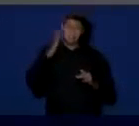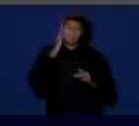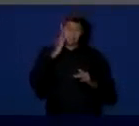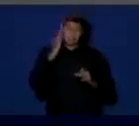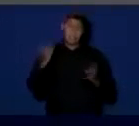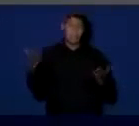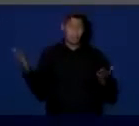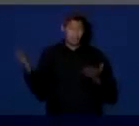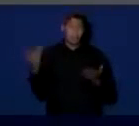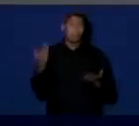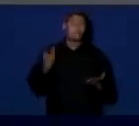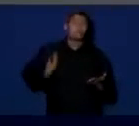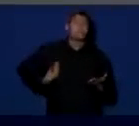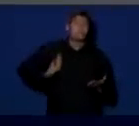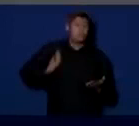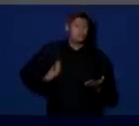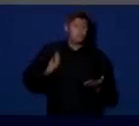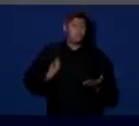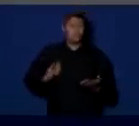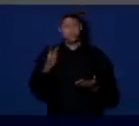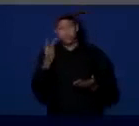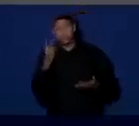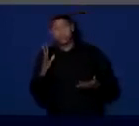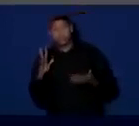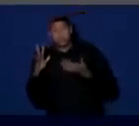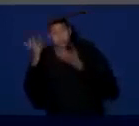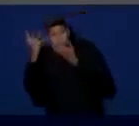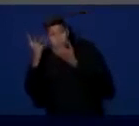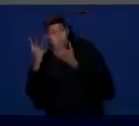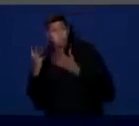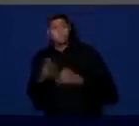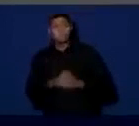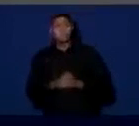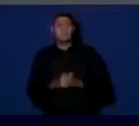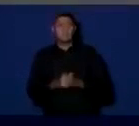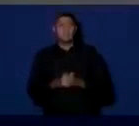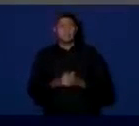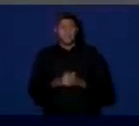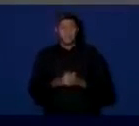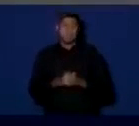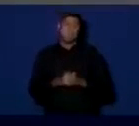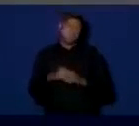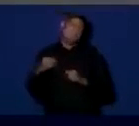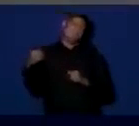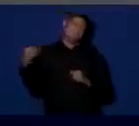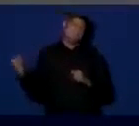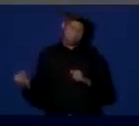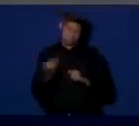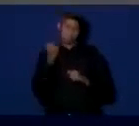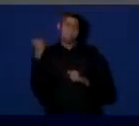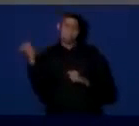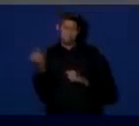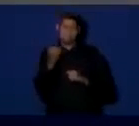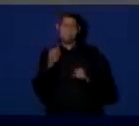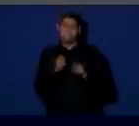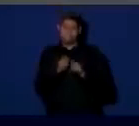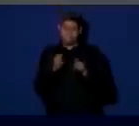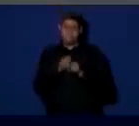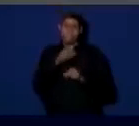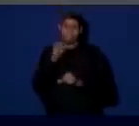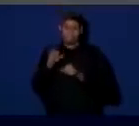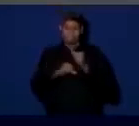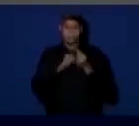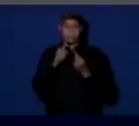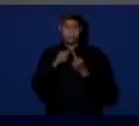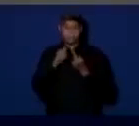parte externa, a gente está vivendo dois fenômenos macro muito relevantes e transformadores, né? Um